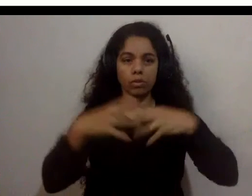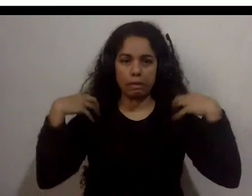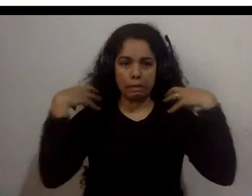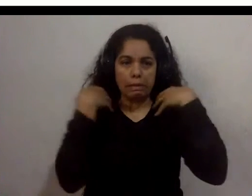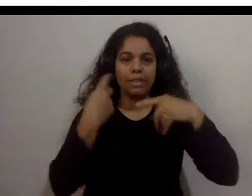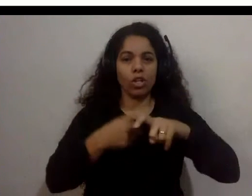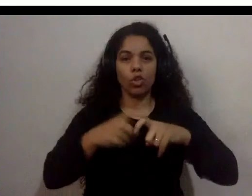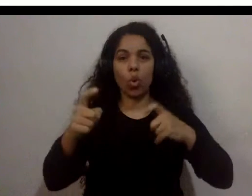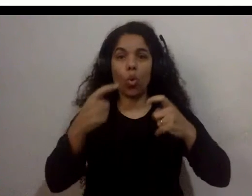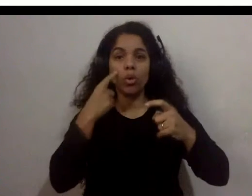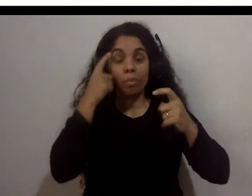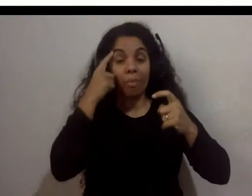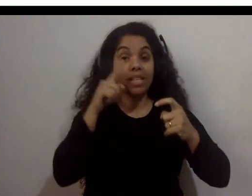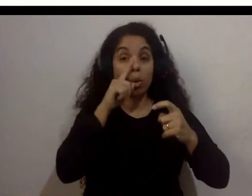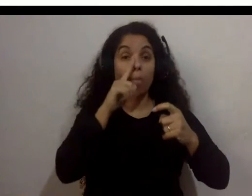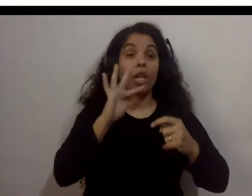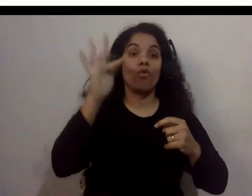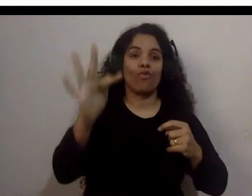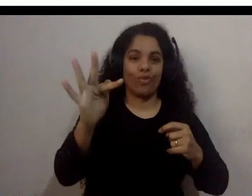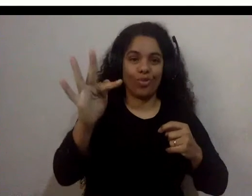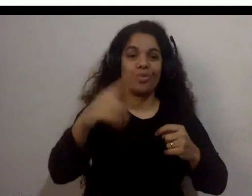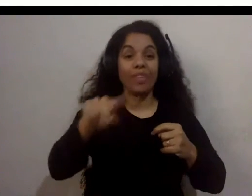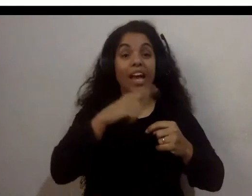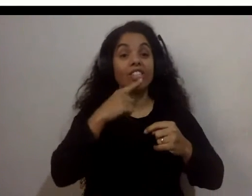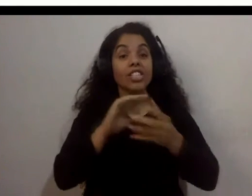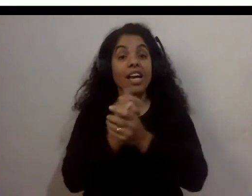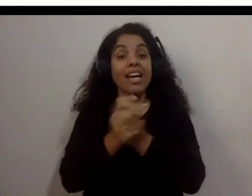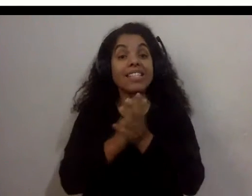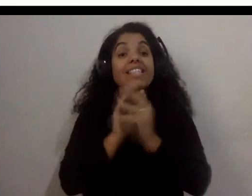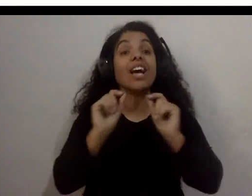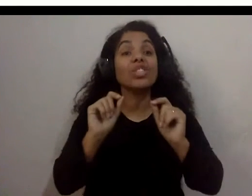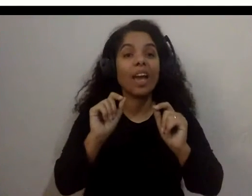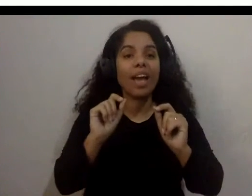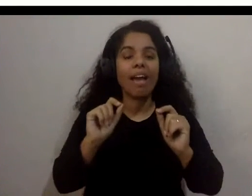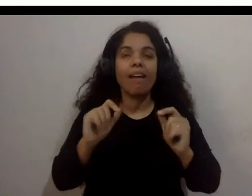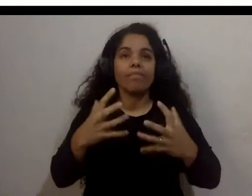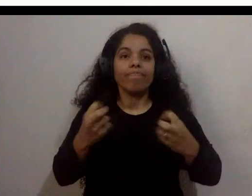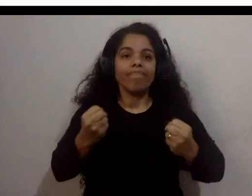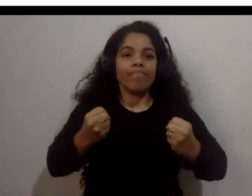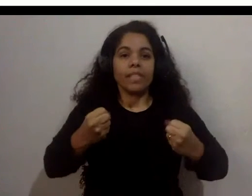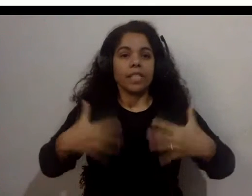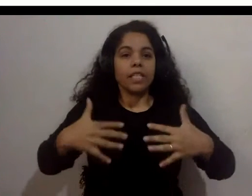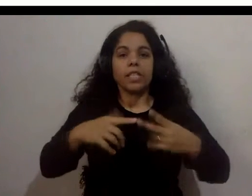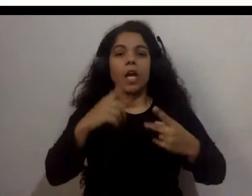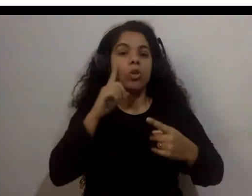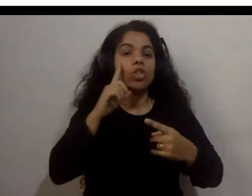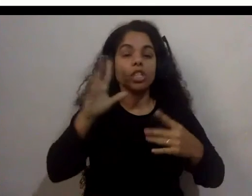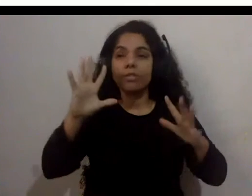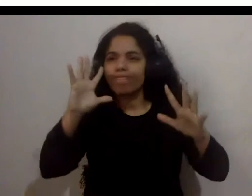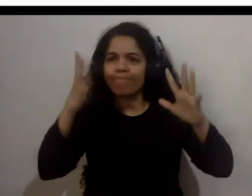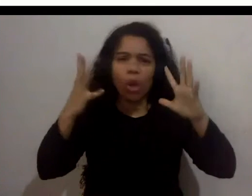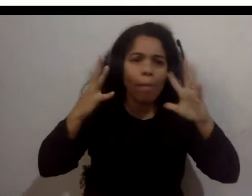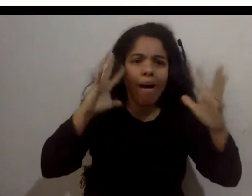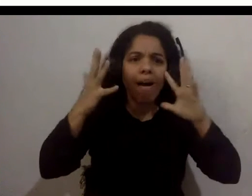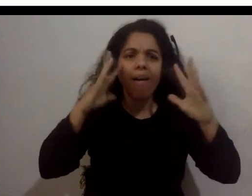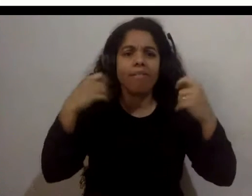No nosso contexto aqui dessa apresentação, a gente vai definir a ansiedade muito como aquela tensão do dia a dia de você ter que tomar